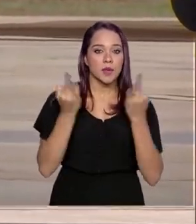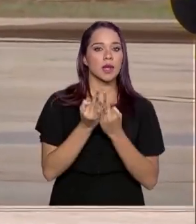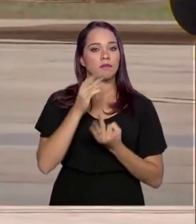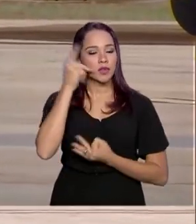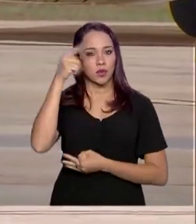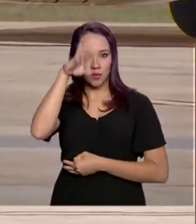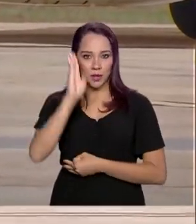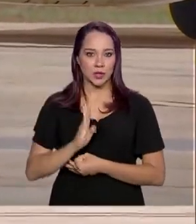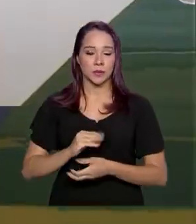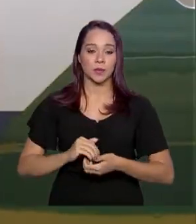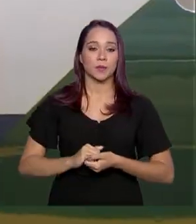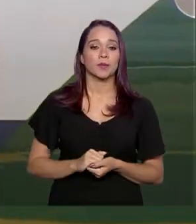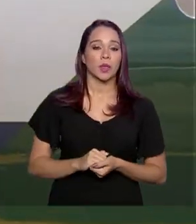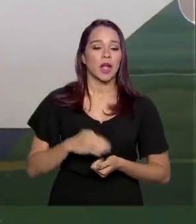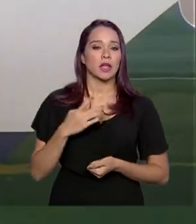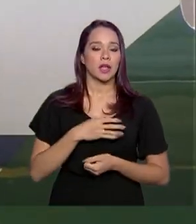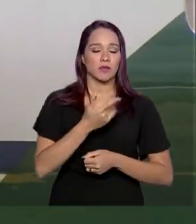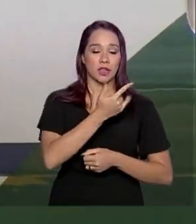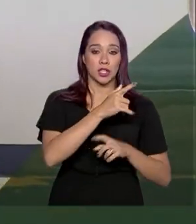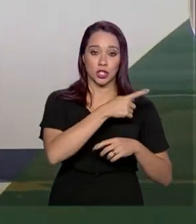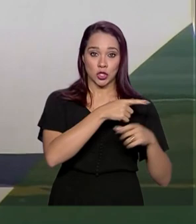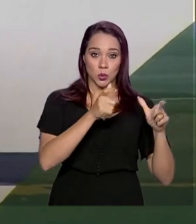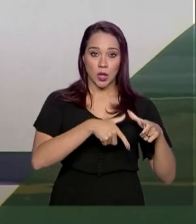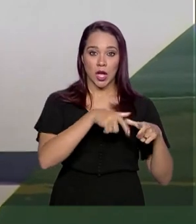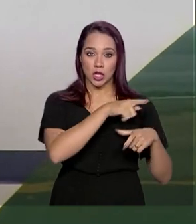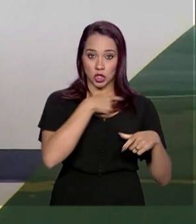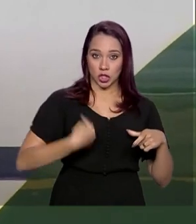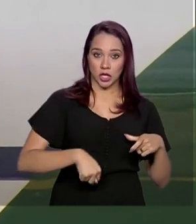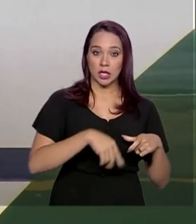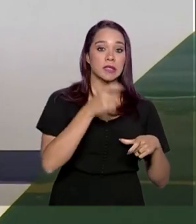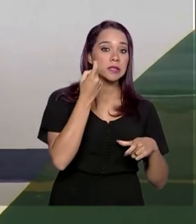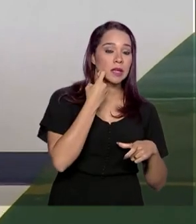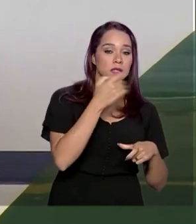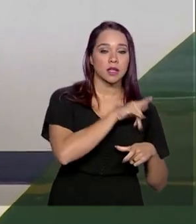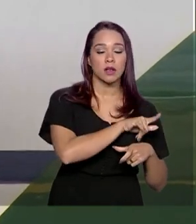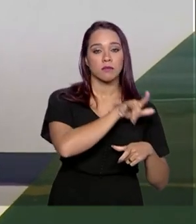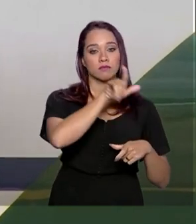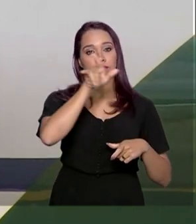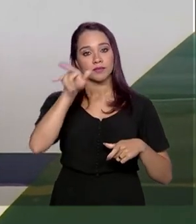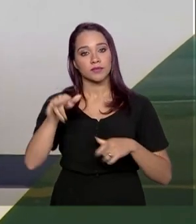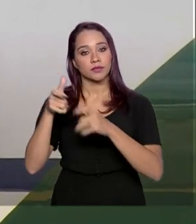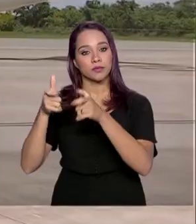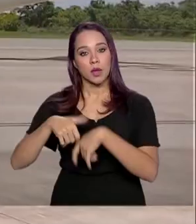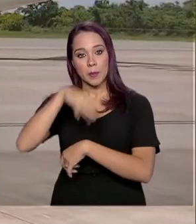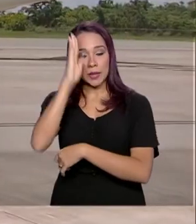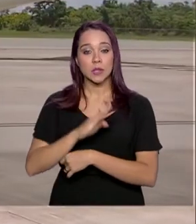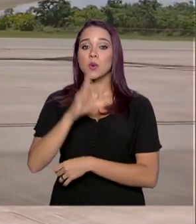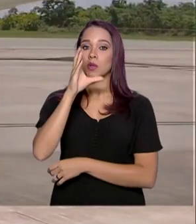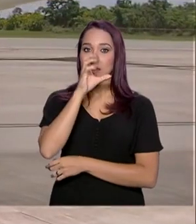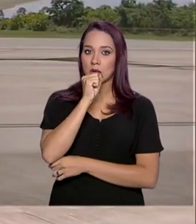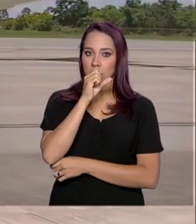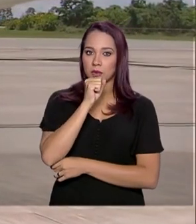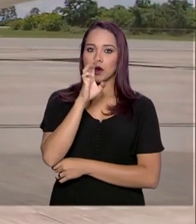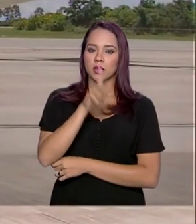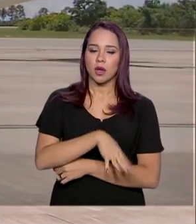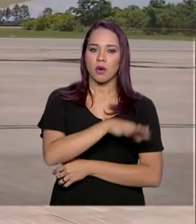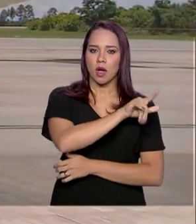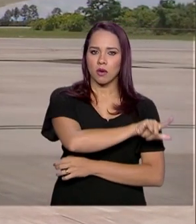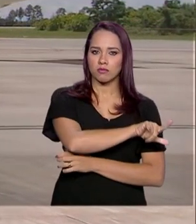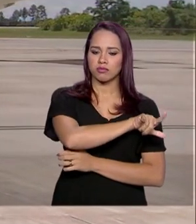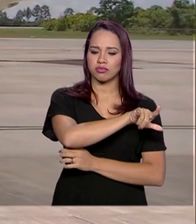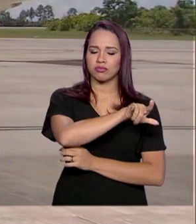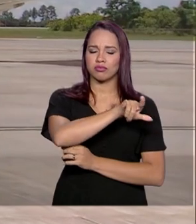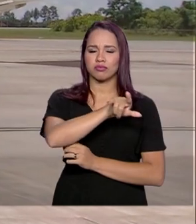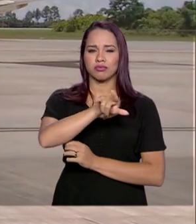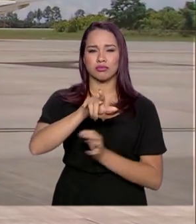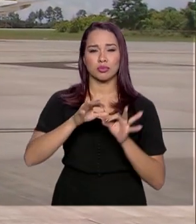brasileiros. Eles devem sair da China na sexta-feira e chegar ao Brasil no sábado. Trata-se de um voo bastante longo.